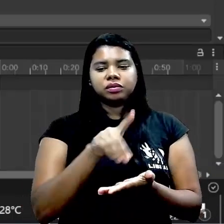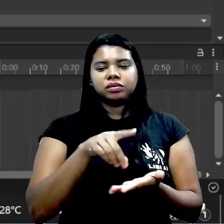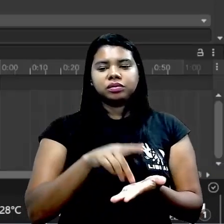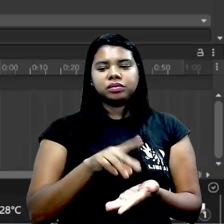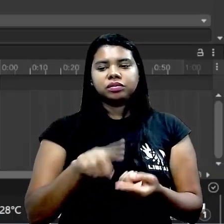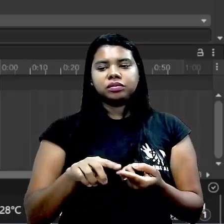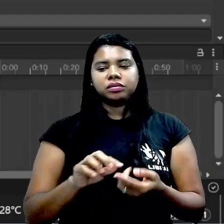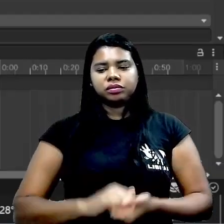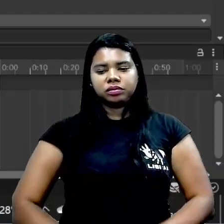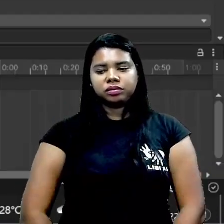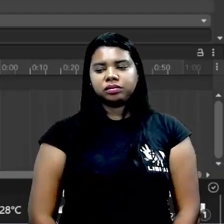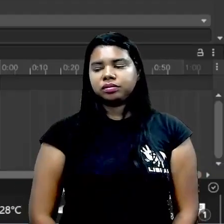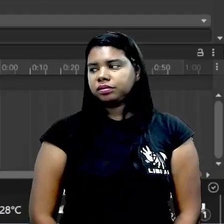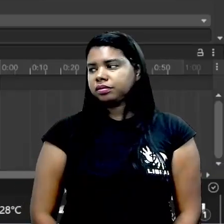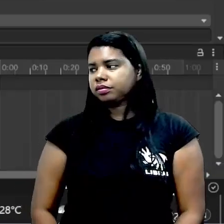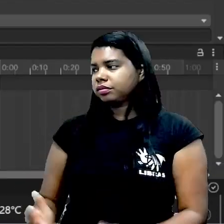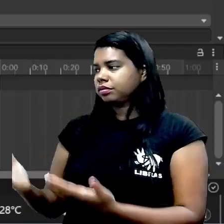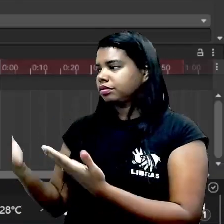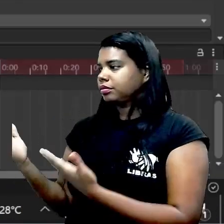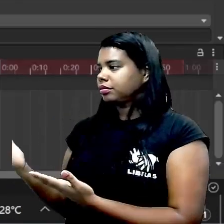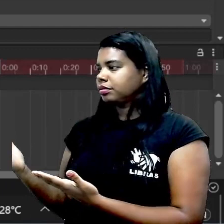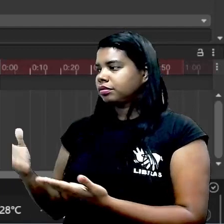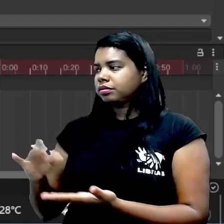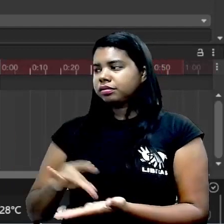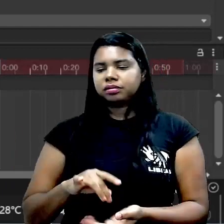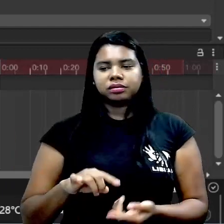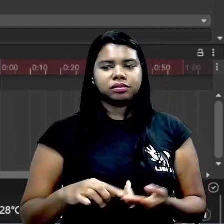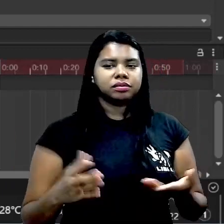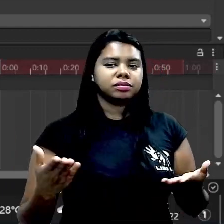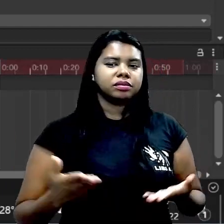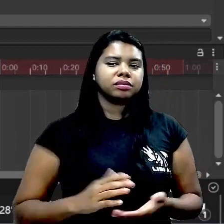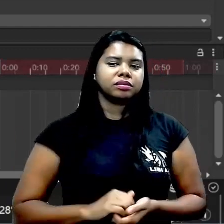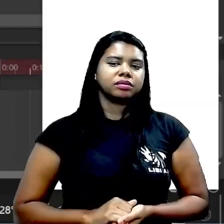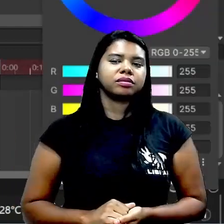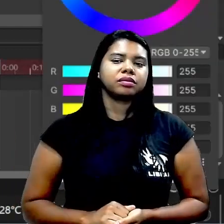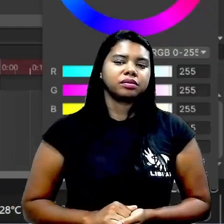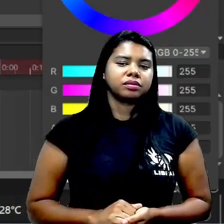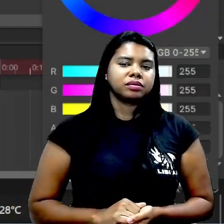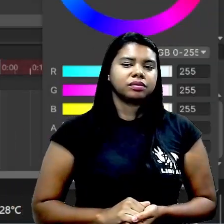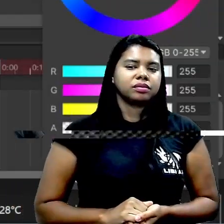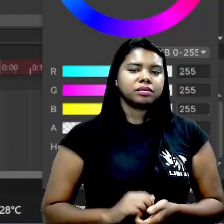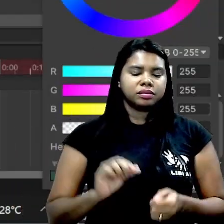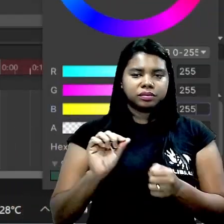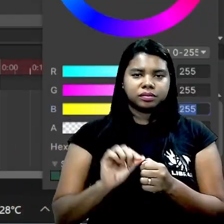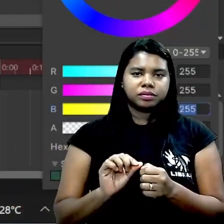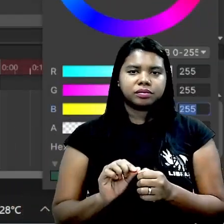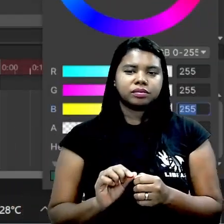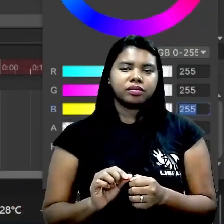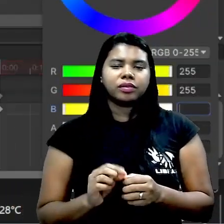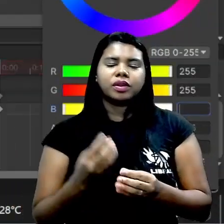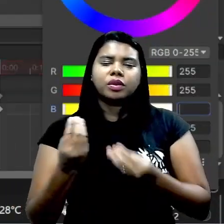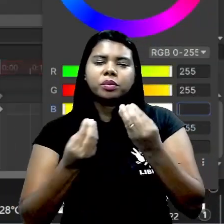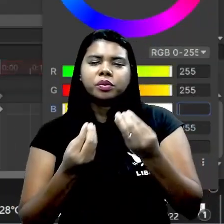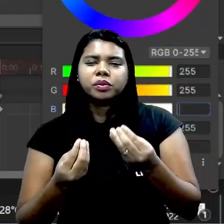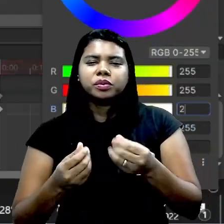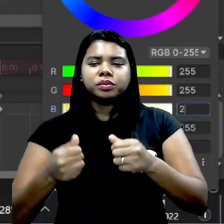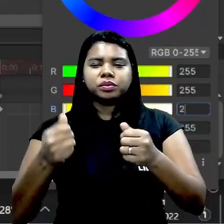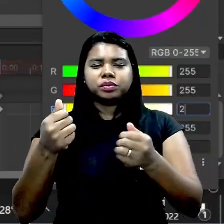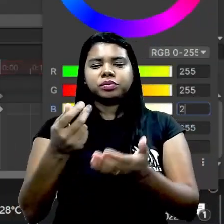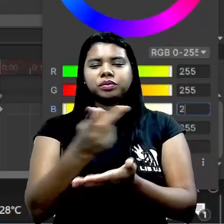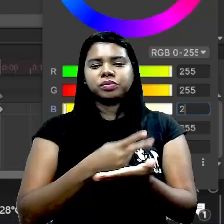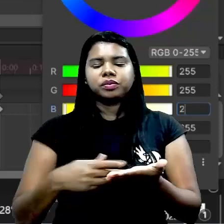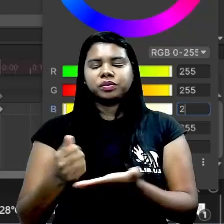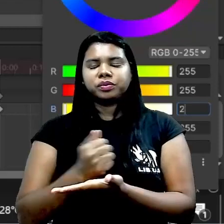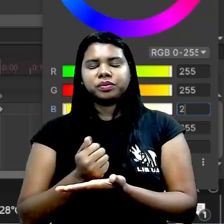mesmo. E aqui agora, boto para gravar, eu vou fazer aqui uma animação. Vamos botar uma animação aqui na cor.